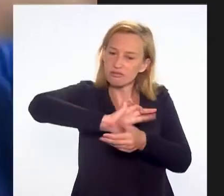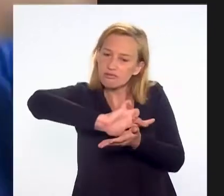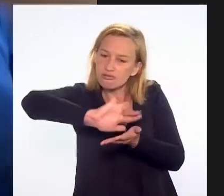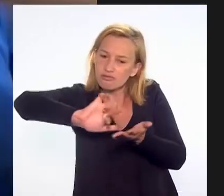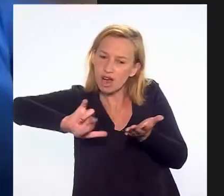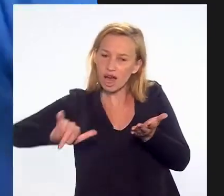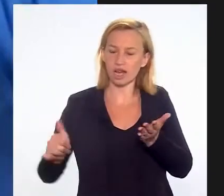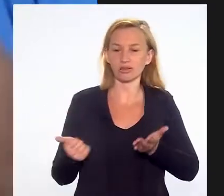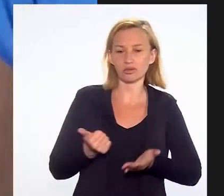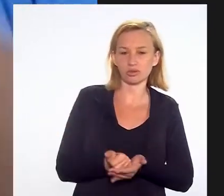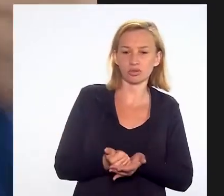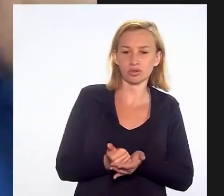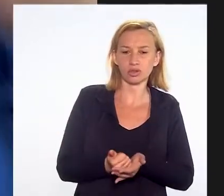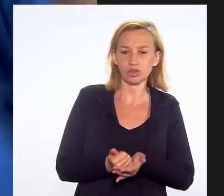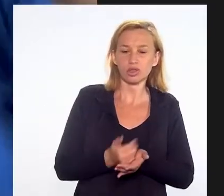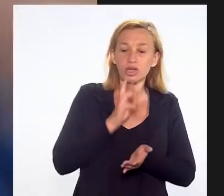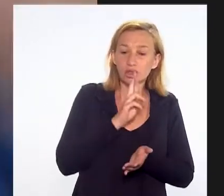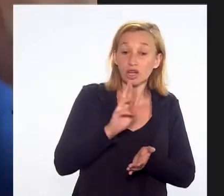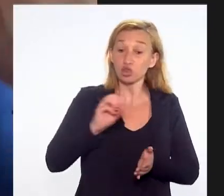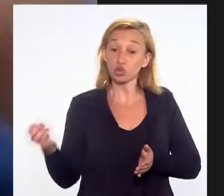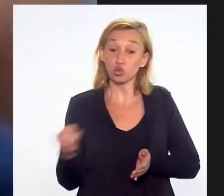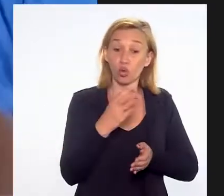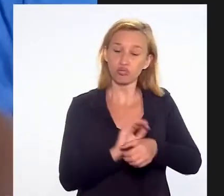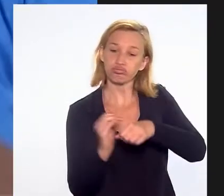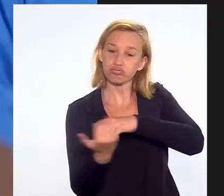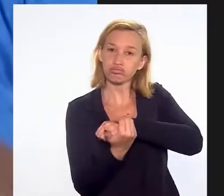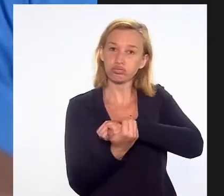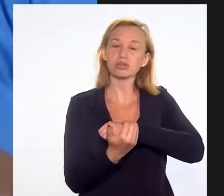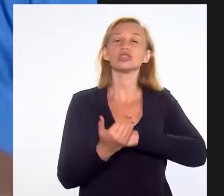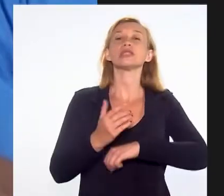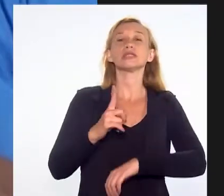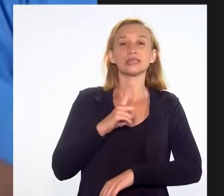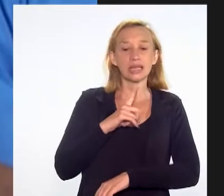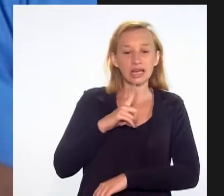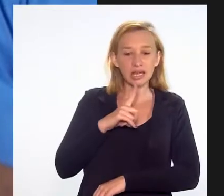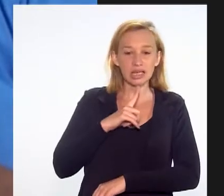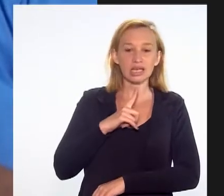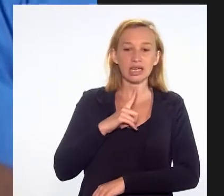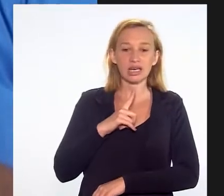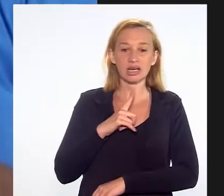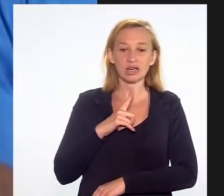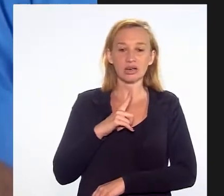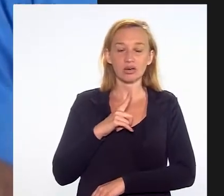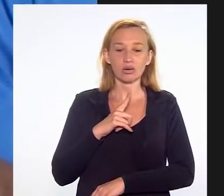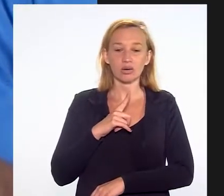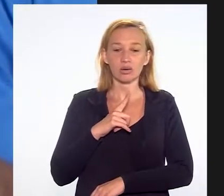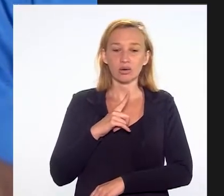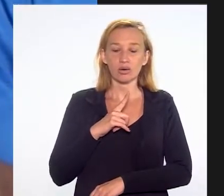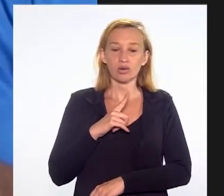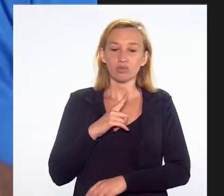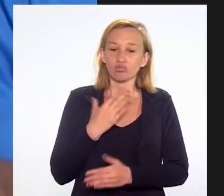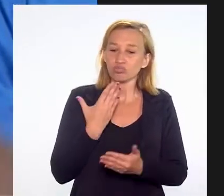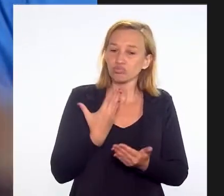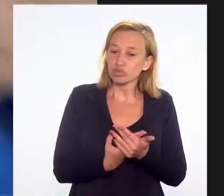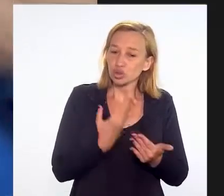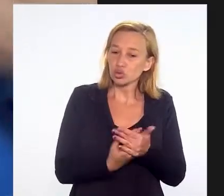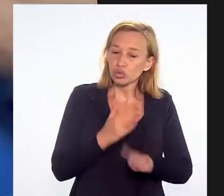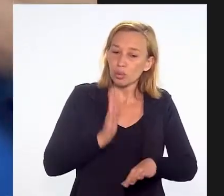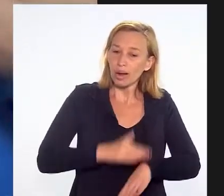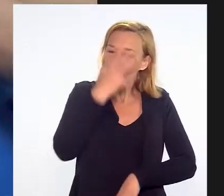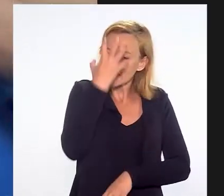feitos pelo país no diagnóstico do novo coronavírus, a gente teria